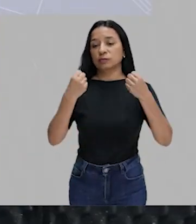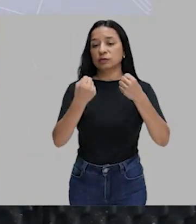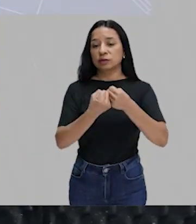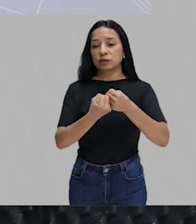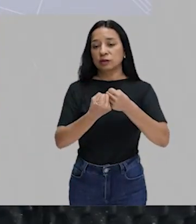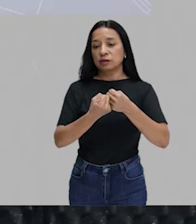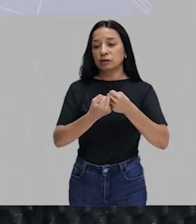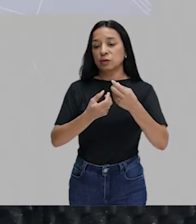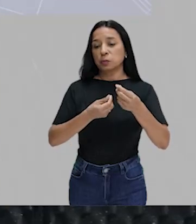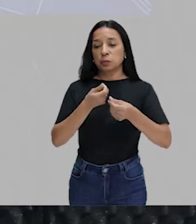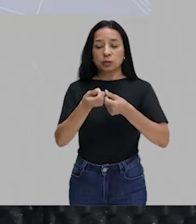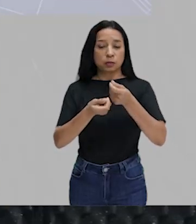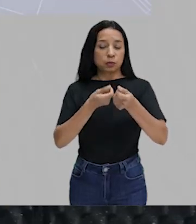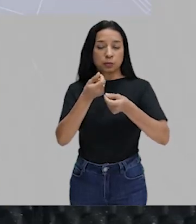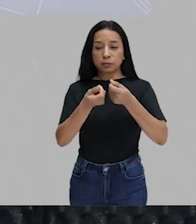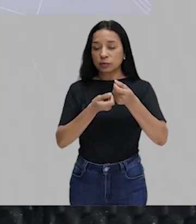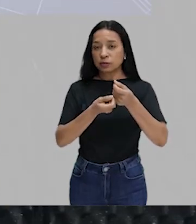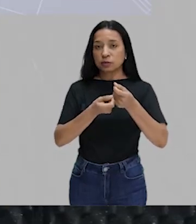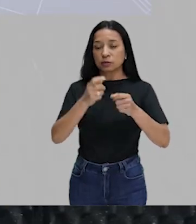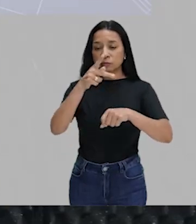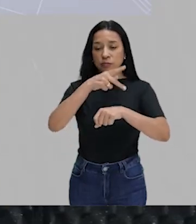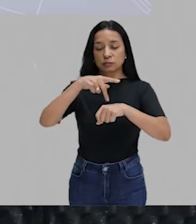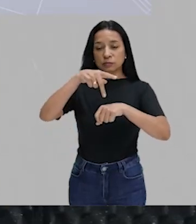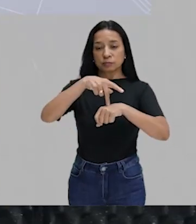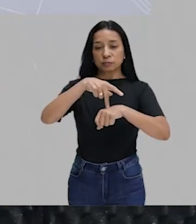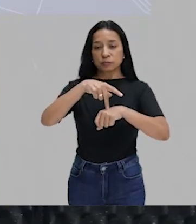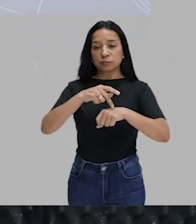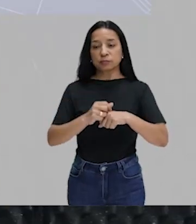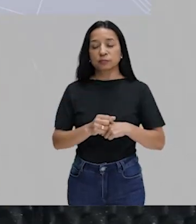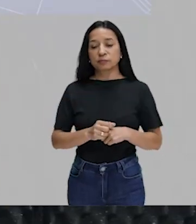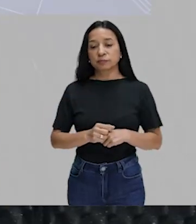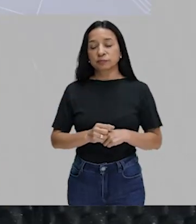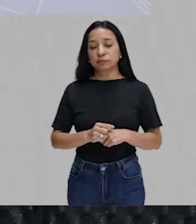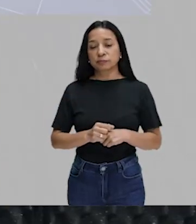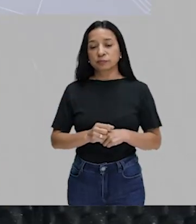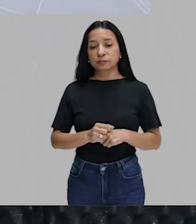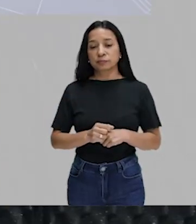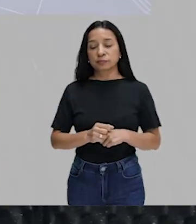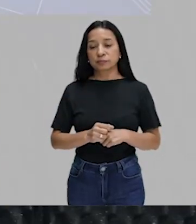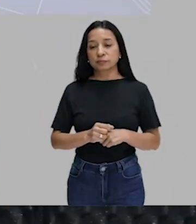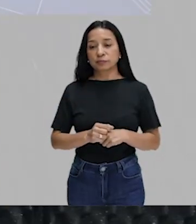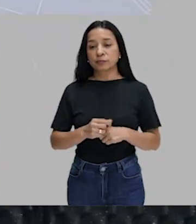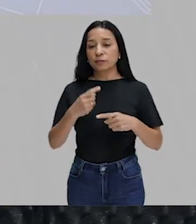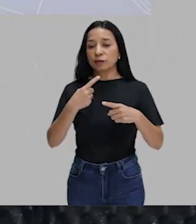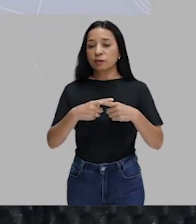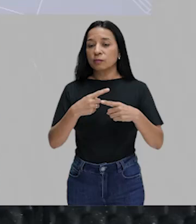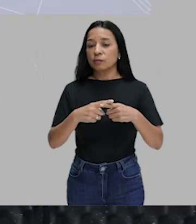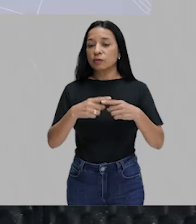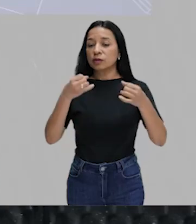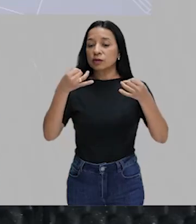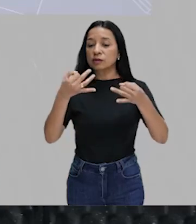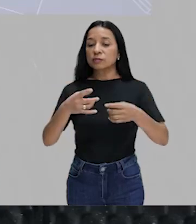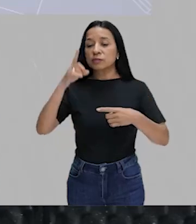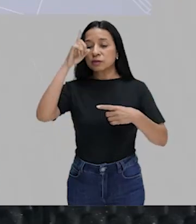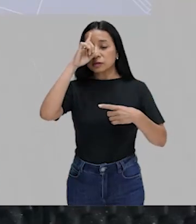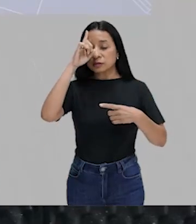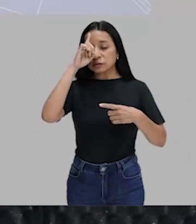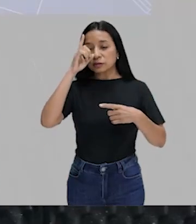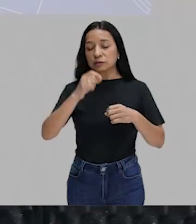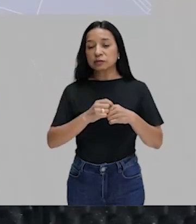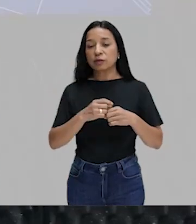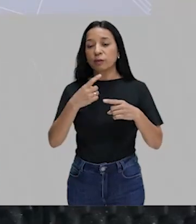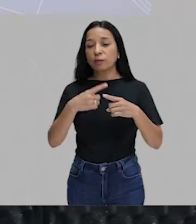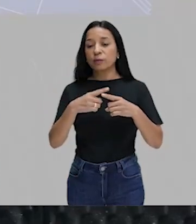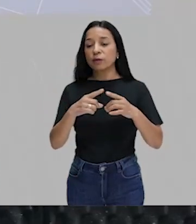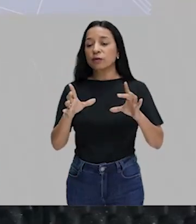na economia de um país, né? Isso é óbvio. Então, por que a gente fala das datas? Por causa